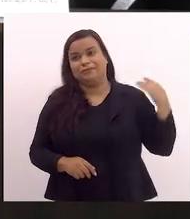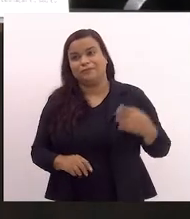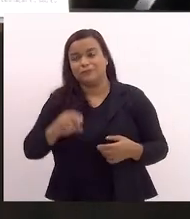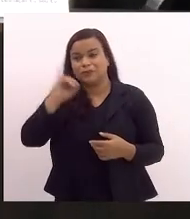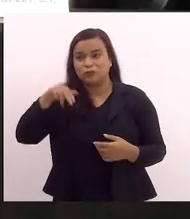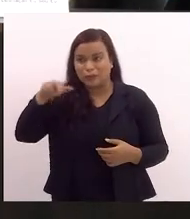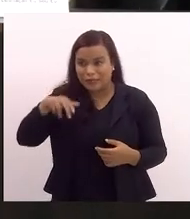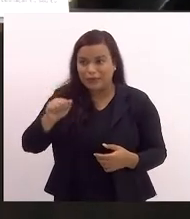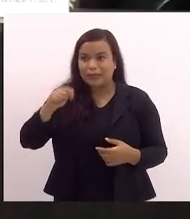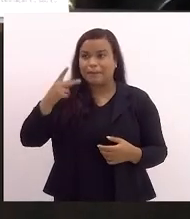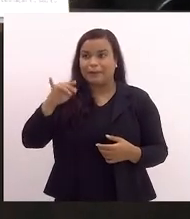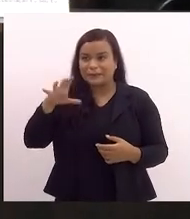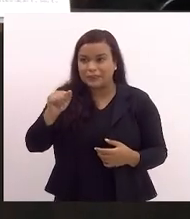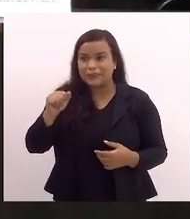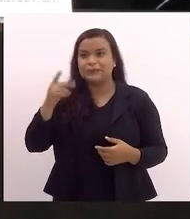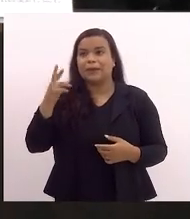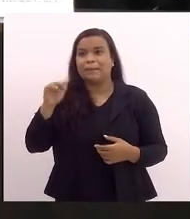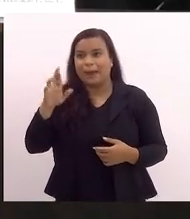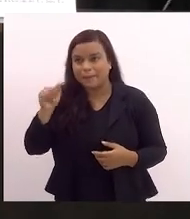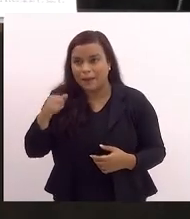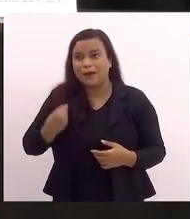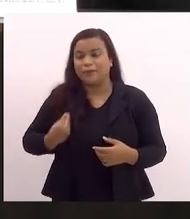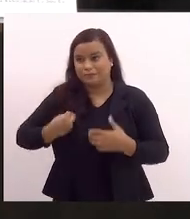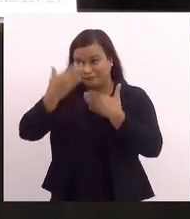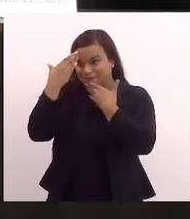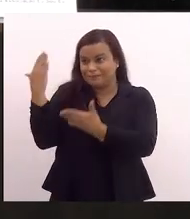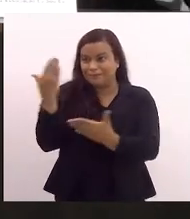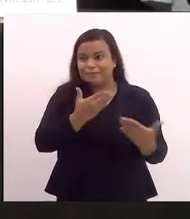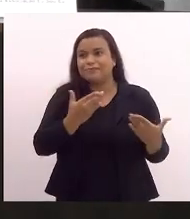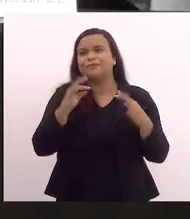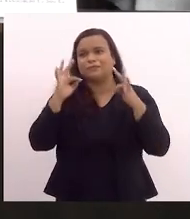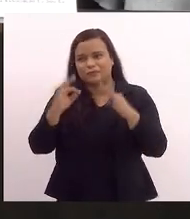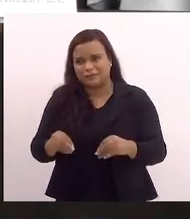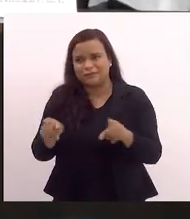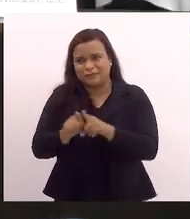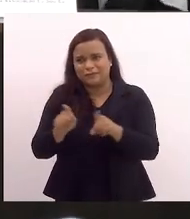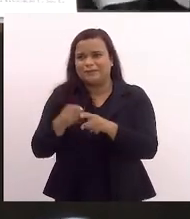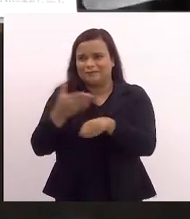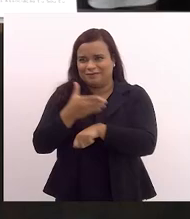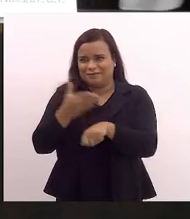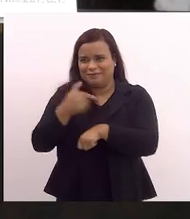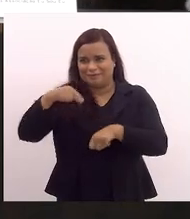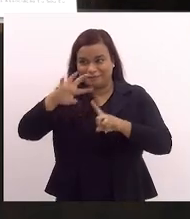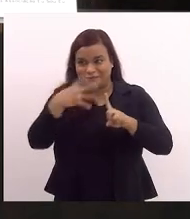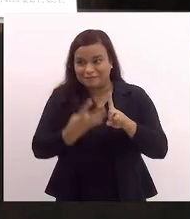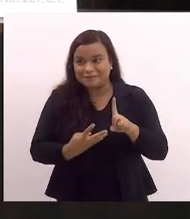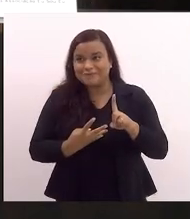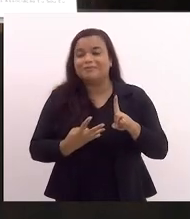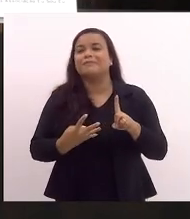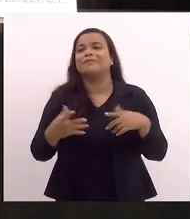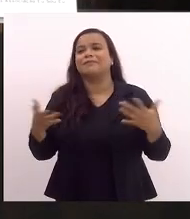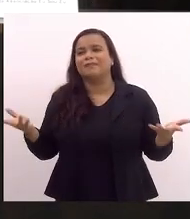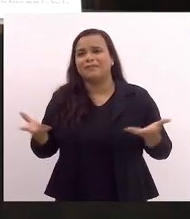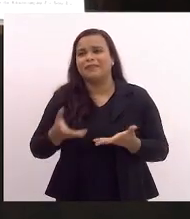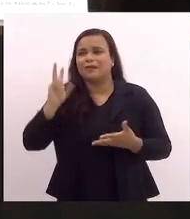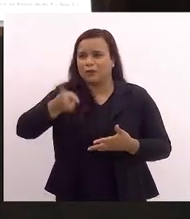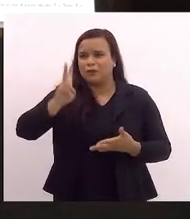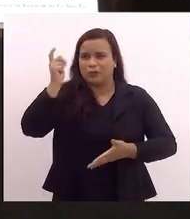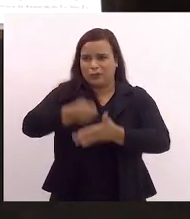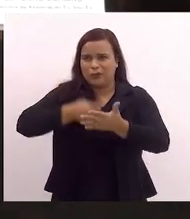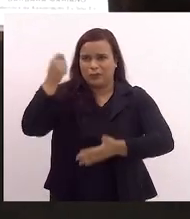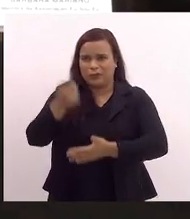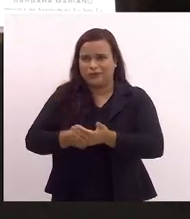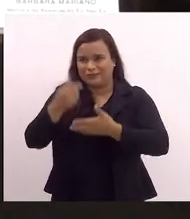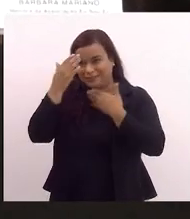Juliana, Patrícia, Bárbara, muito obrigado pela presença, muito obrigado por também fazerem parte dessa homenagem e sigamos em luta.